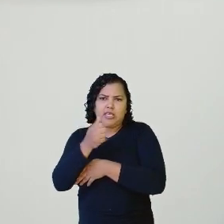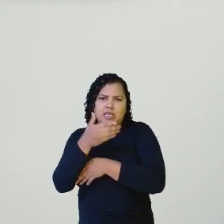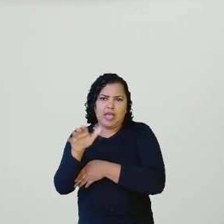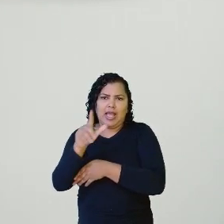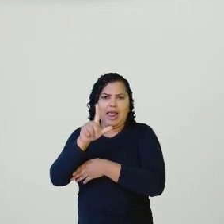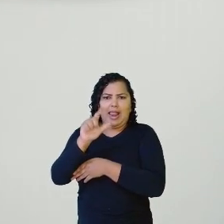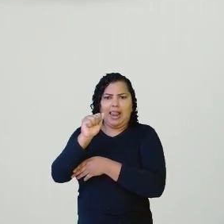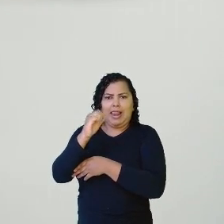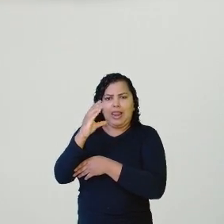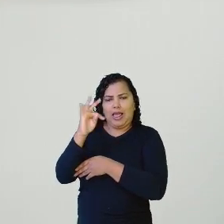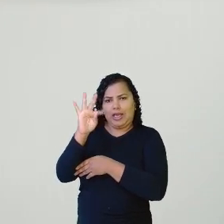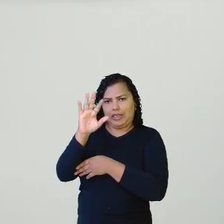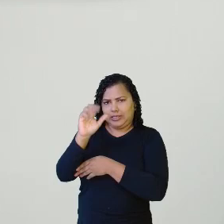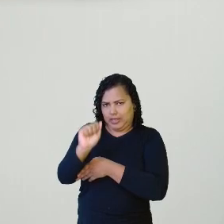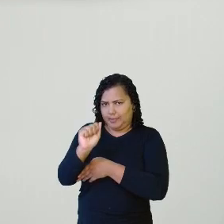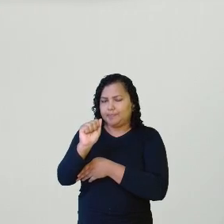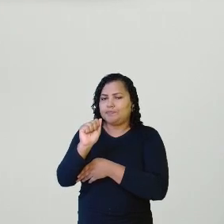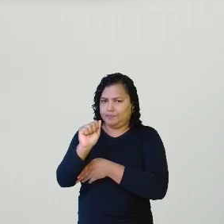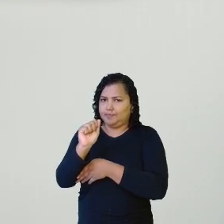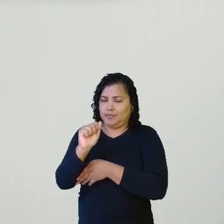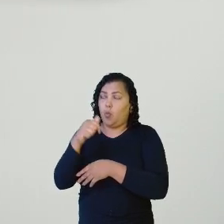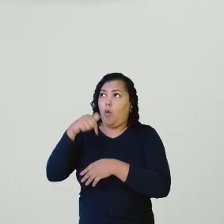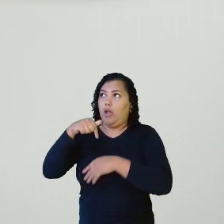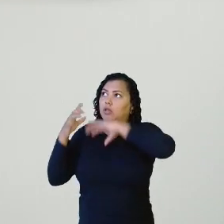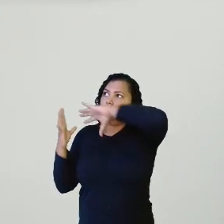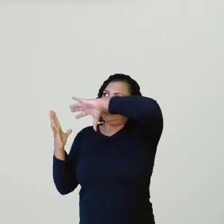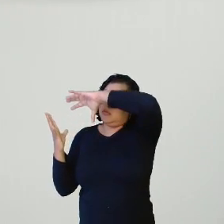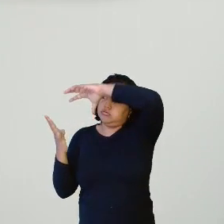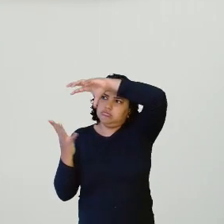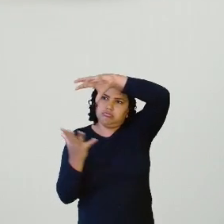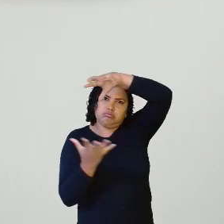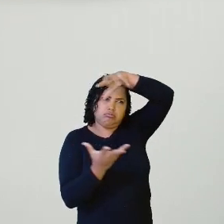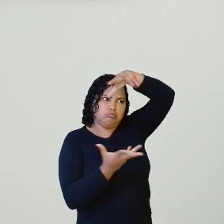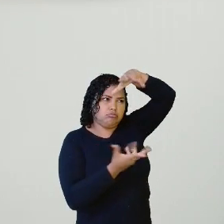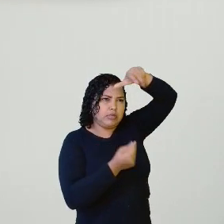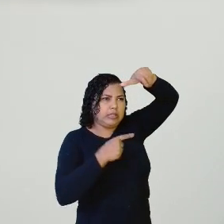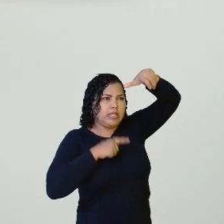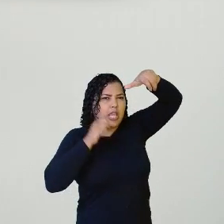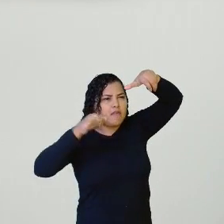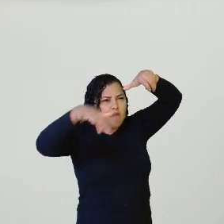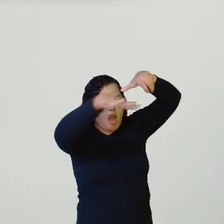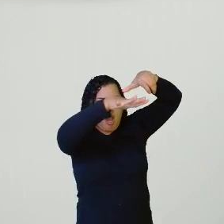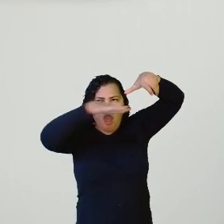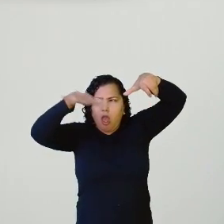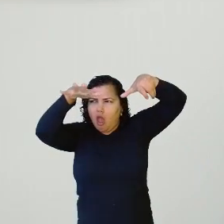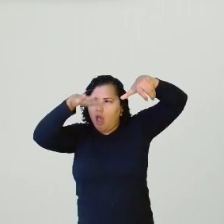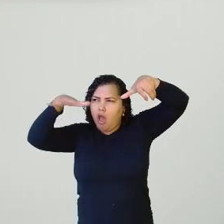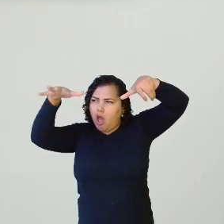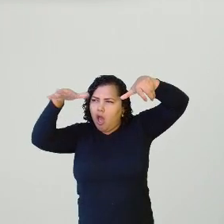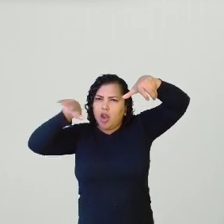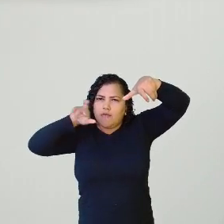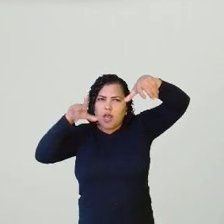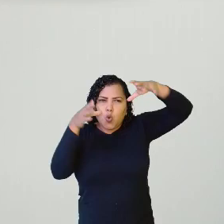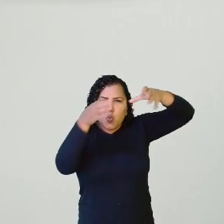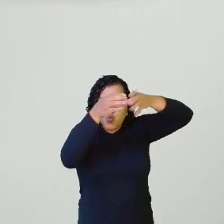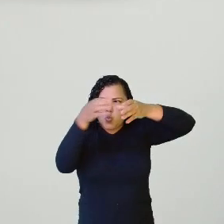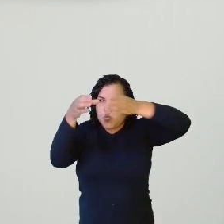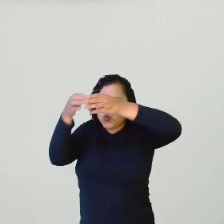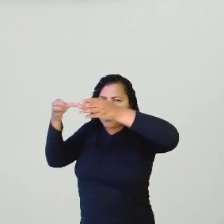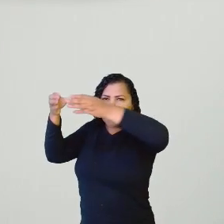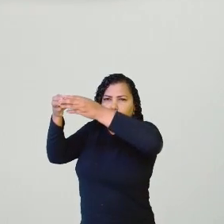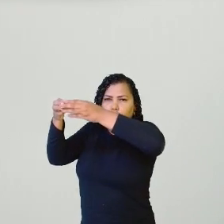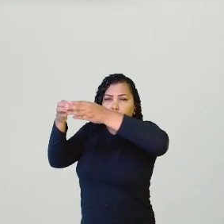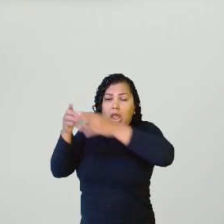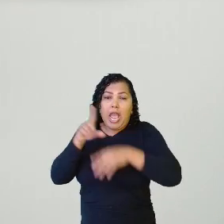vários conjuntos de corpos celestes. Eles estão juntos em galáxias. E o nosso sistema solar,